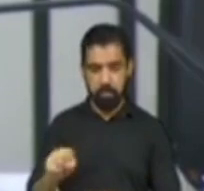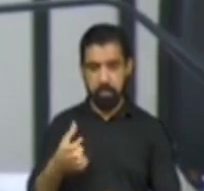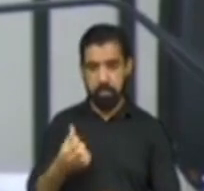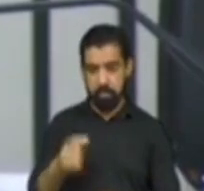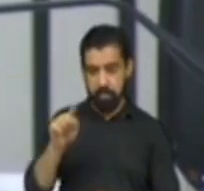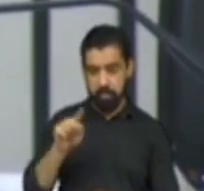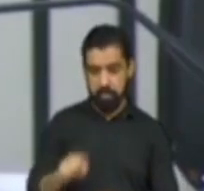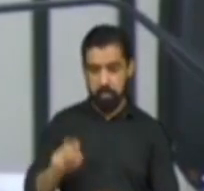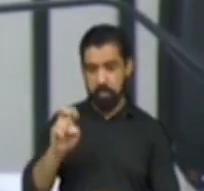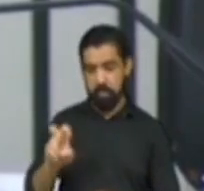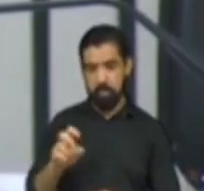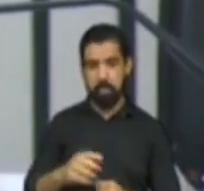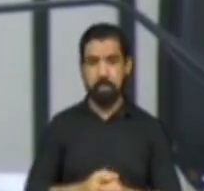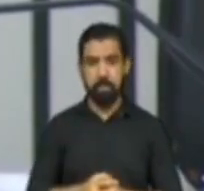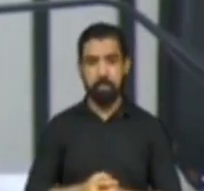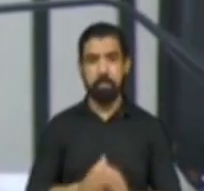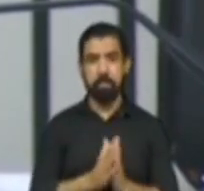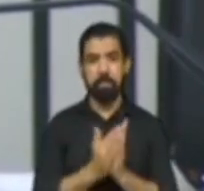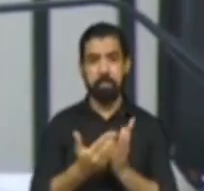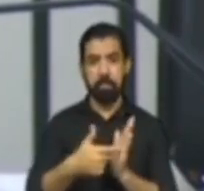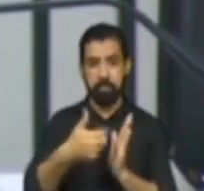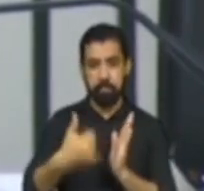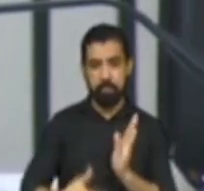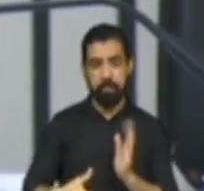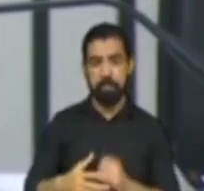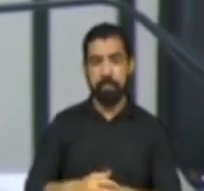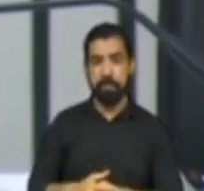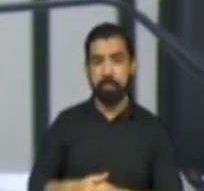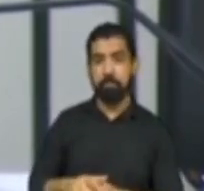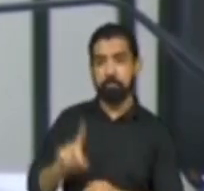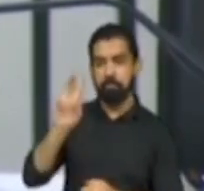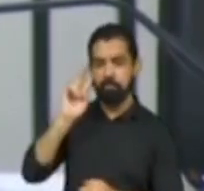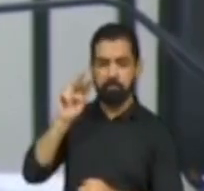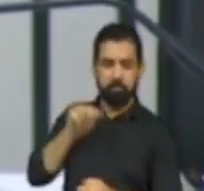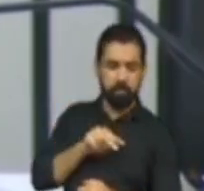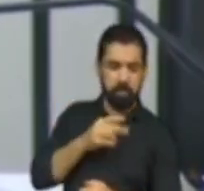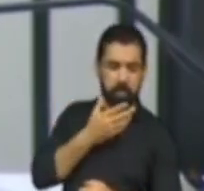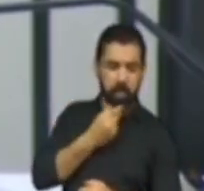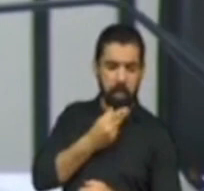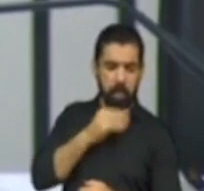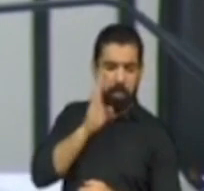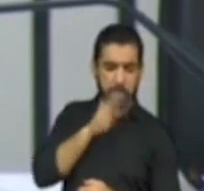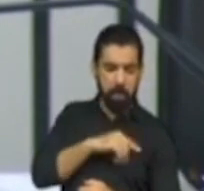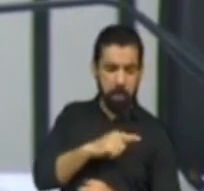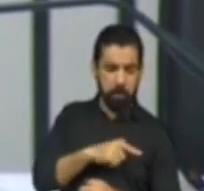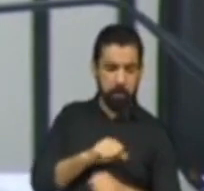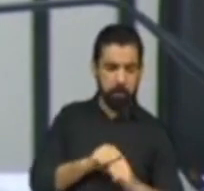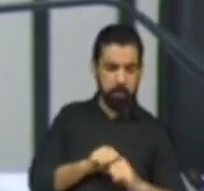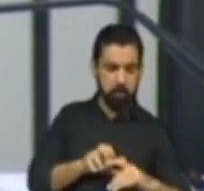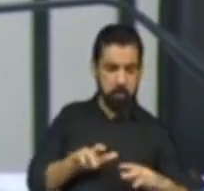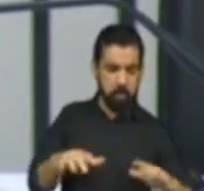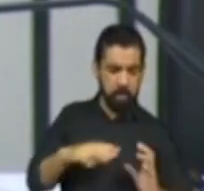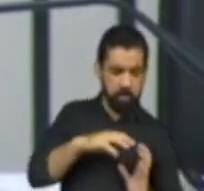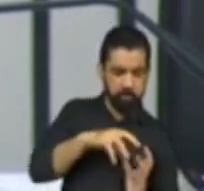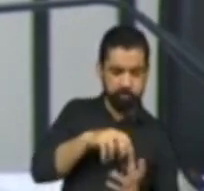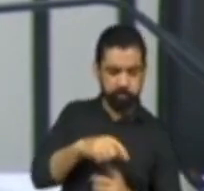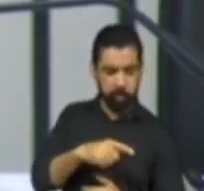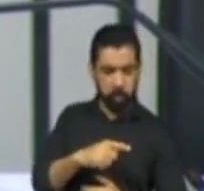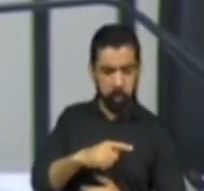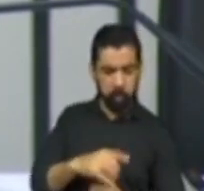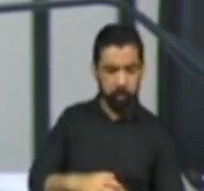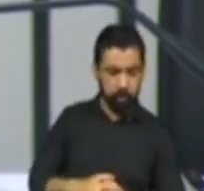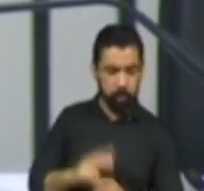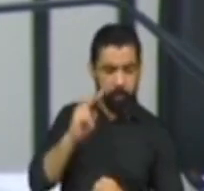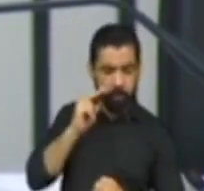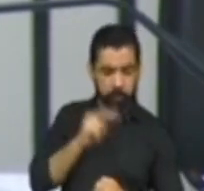5, a Bíblia diz assim: Viu o Senhor que a maldade do homem se havia multiplicado na terra e que era